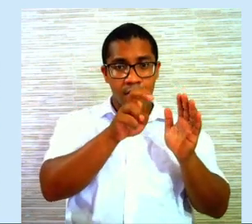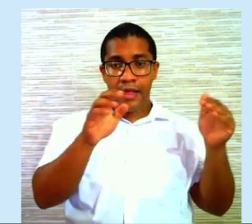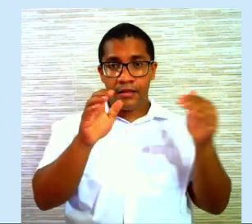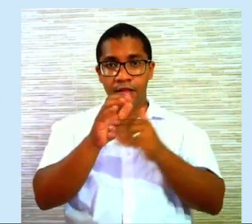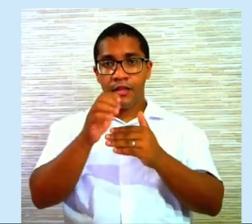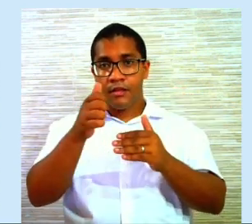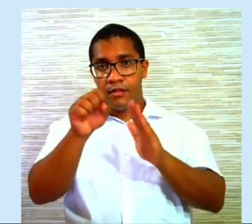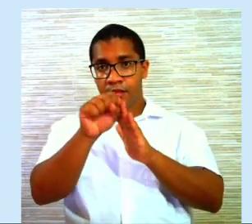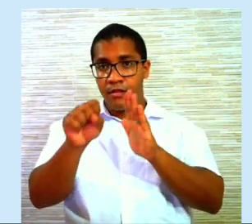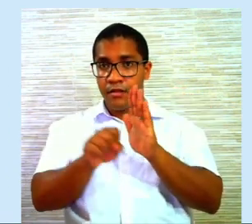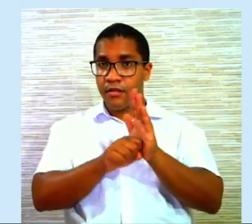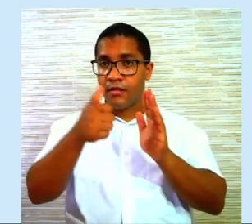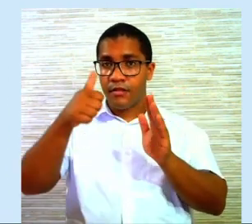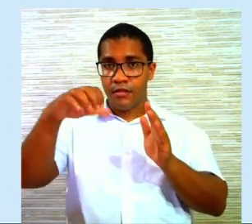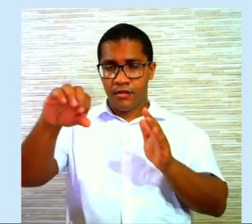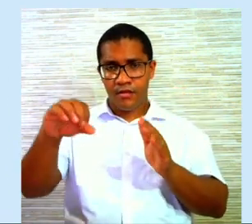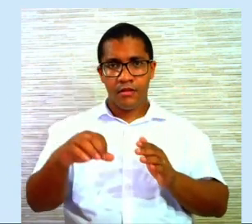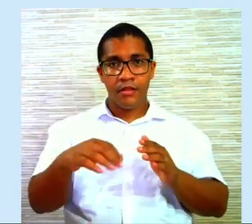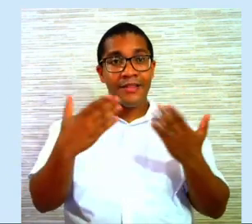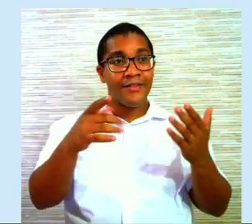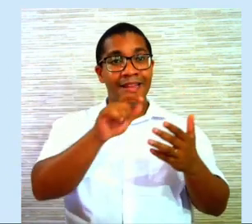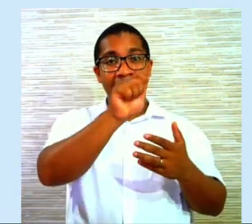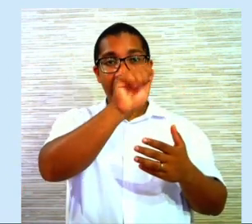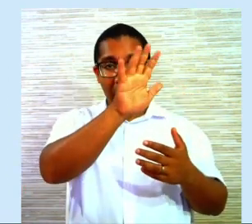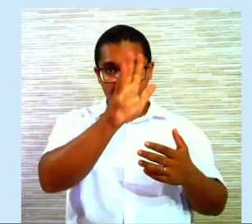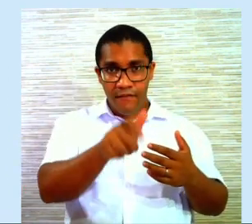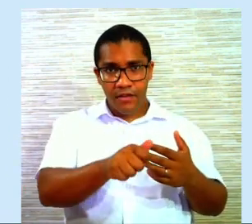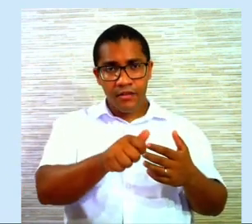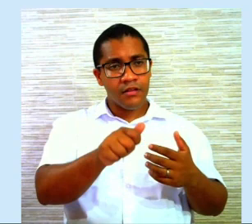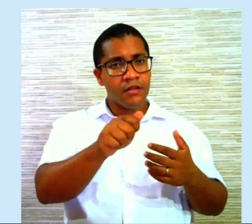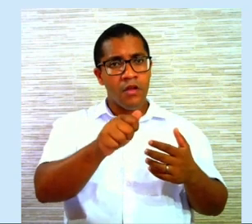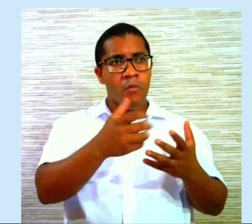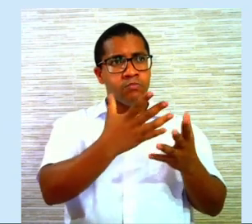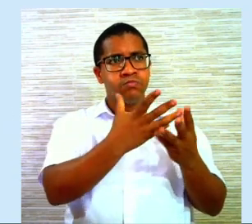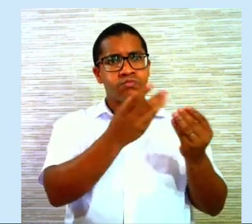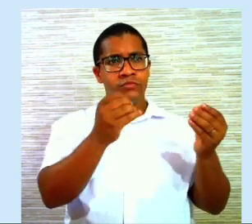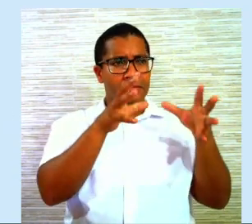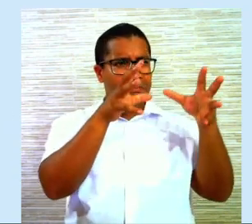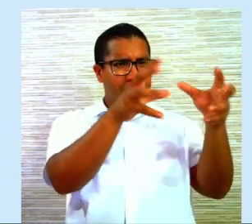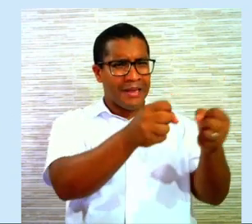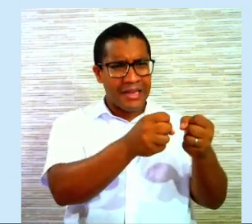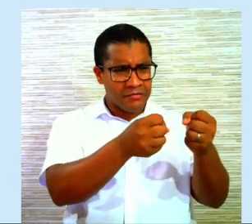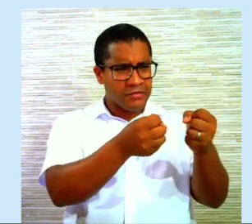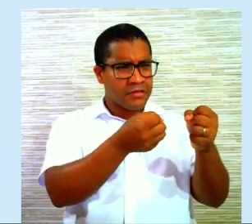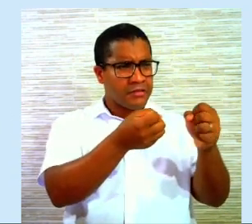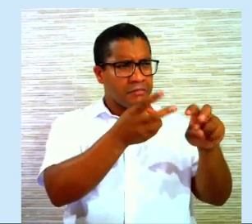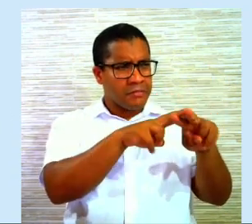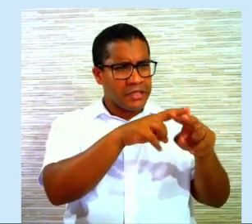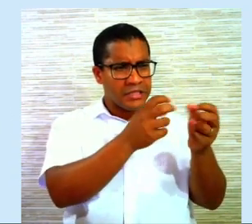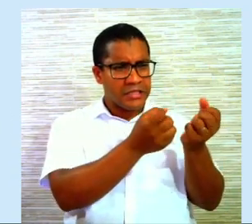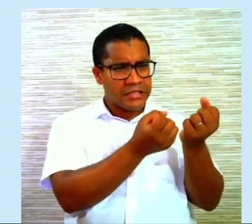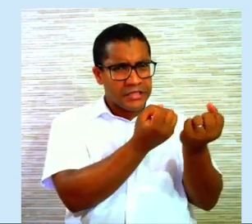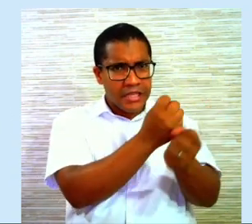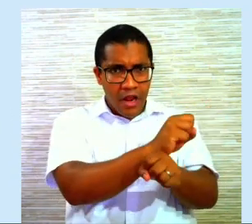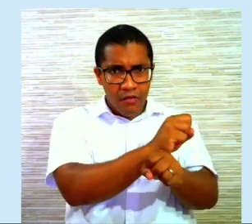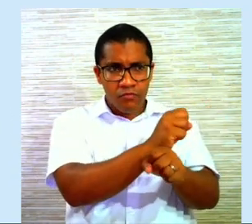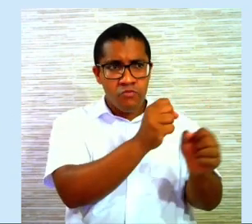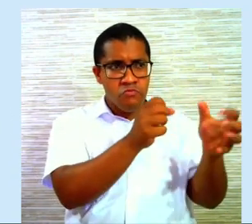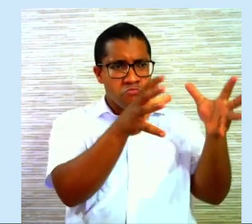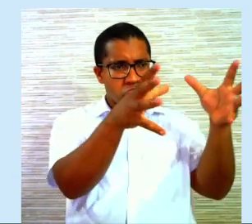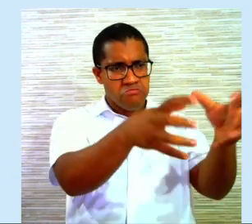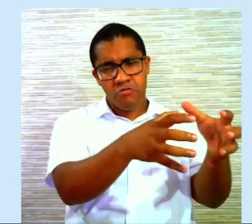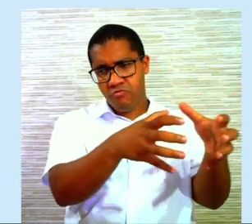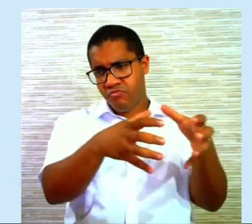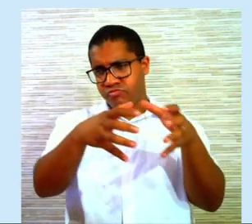africanos, foram tirados da América, né? Foram trazidos para a América. Então, vejamos ao